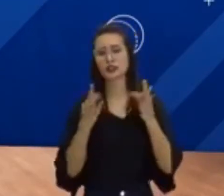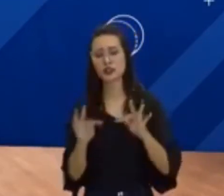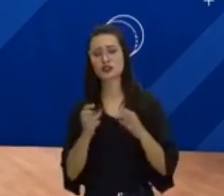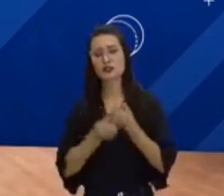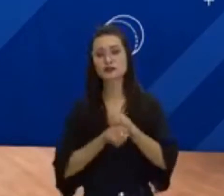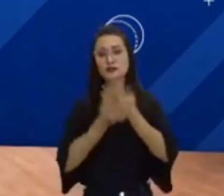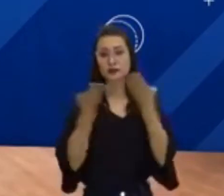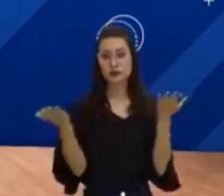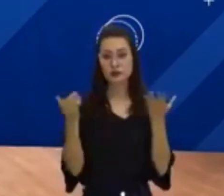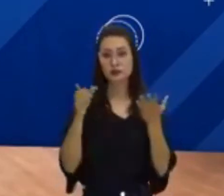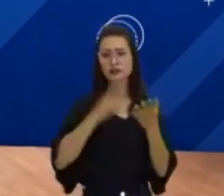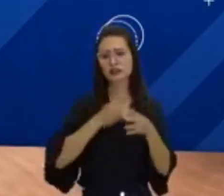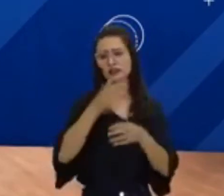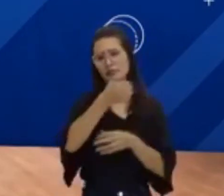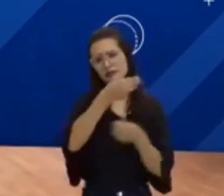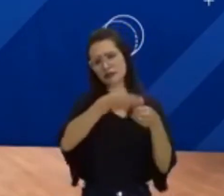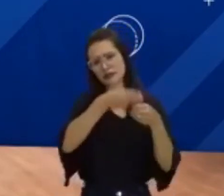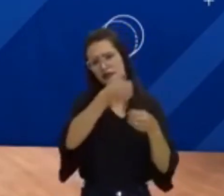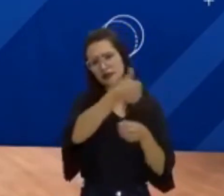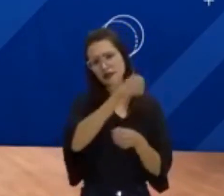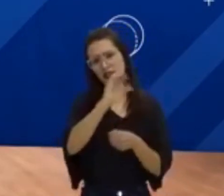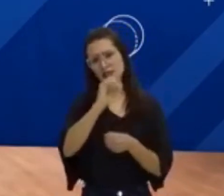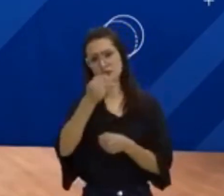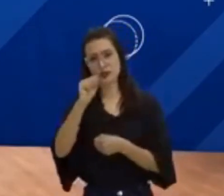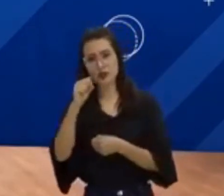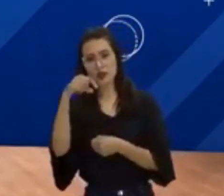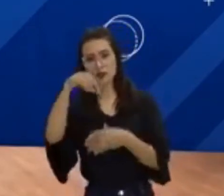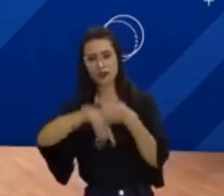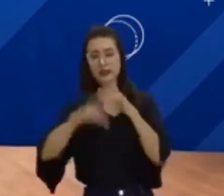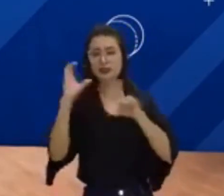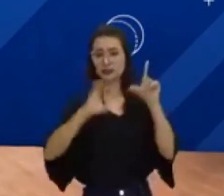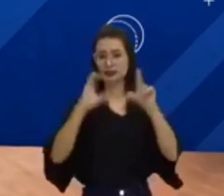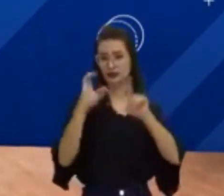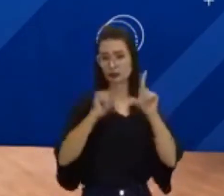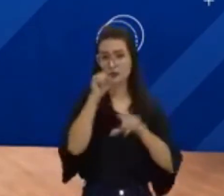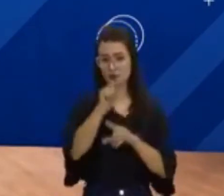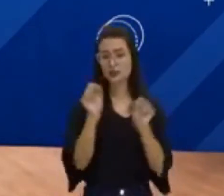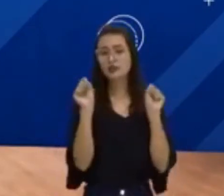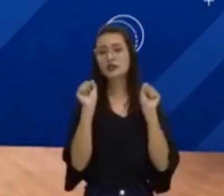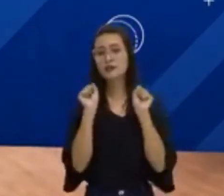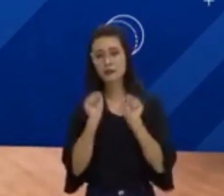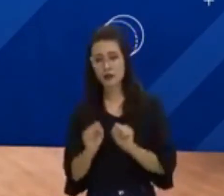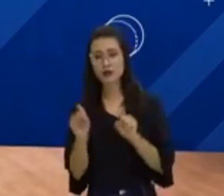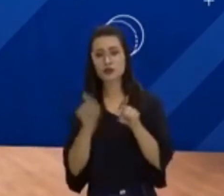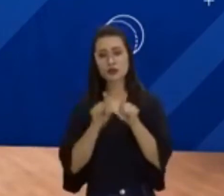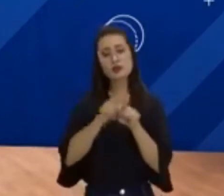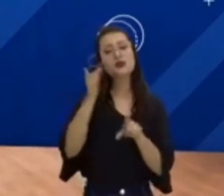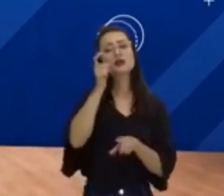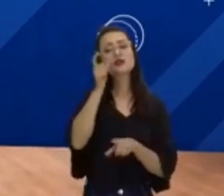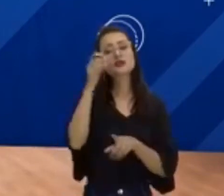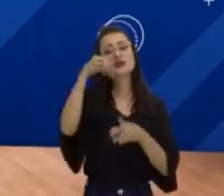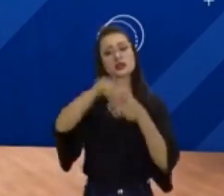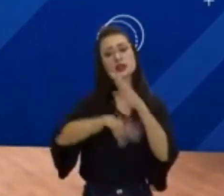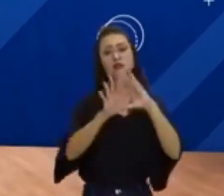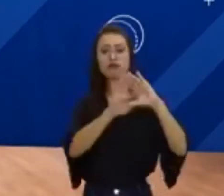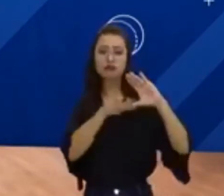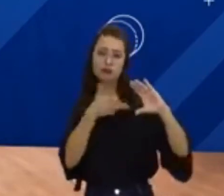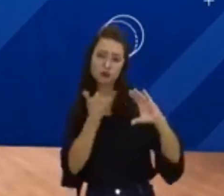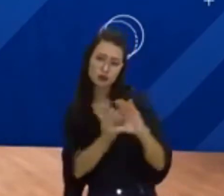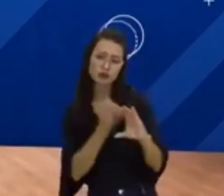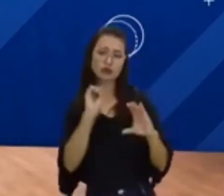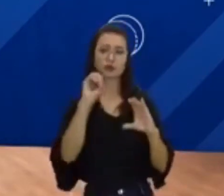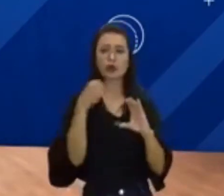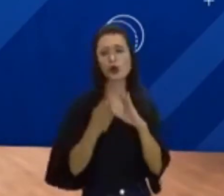108 municípios através da TV Cultura. Você também pode assistir pelo portal Cultura no YouTube, na página